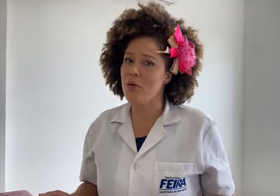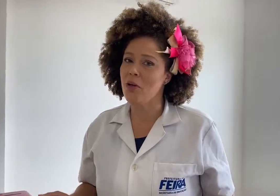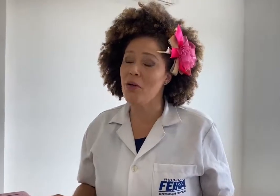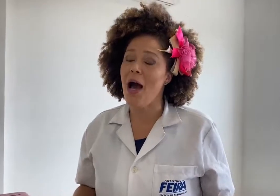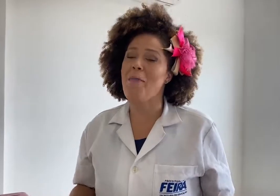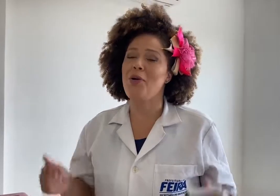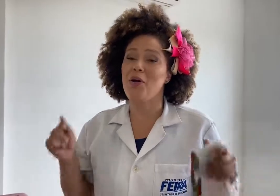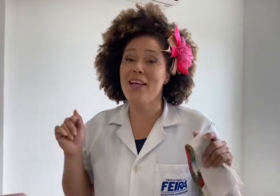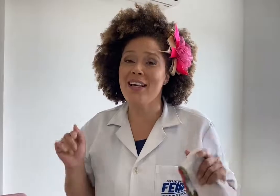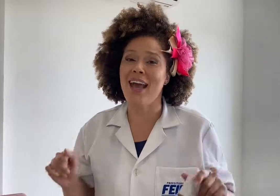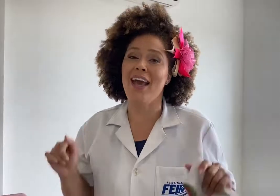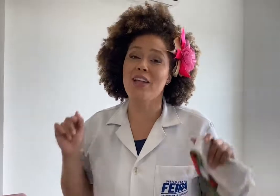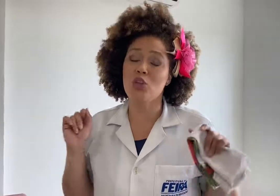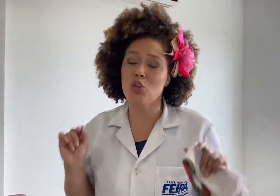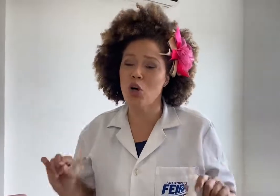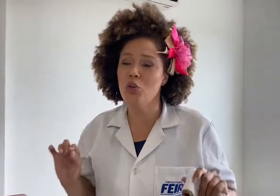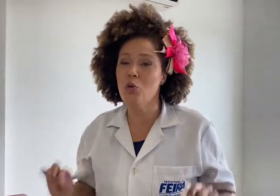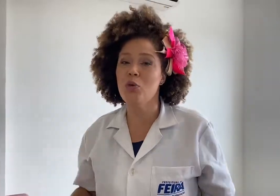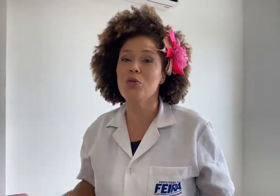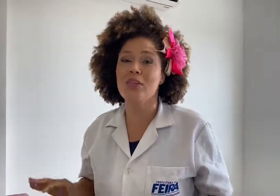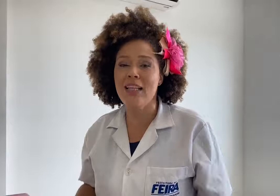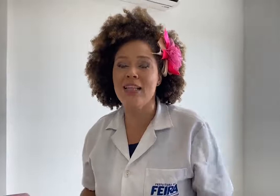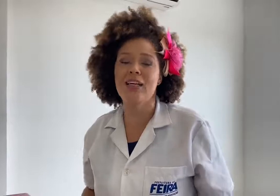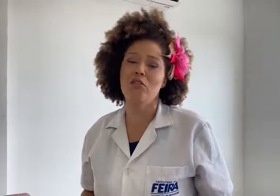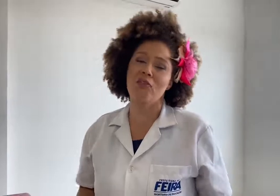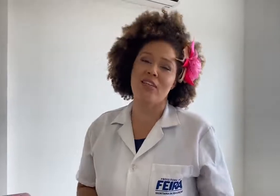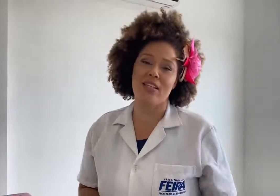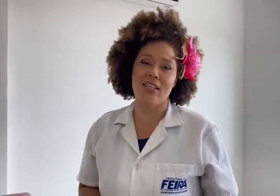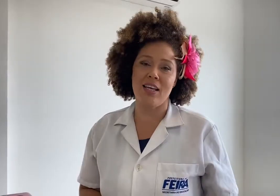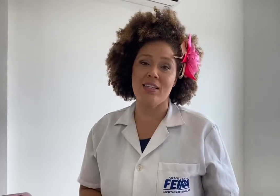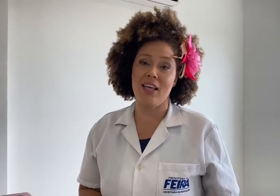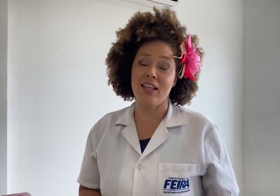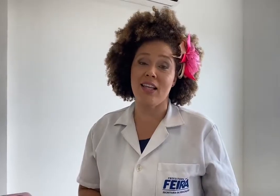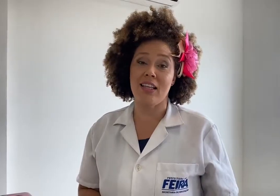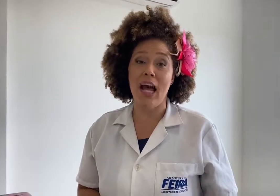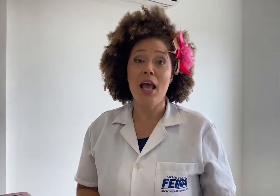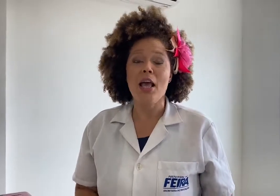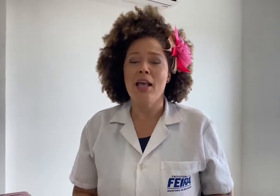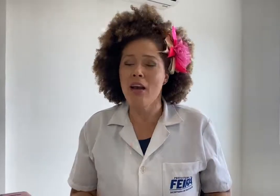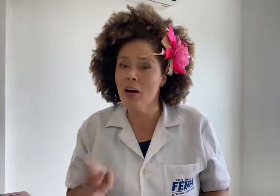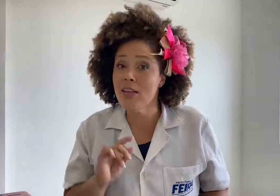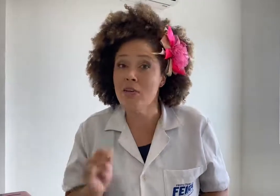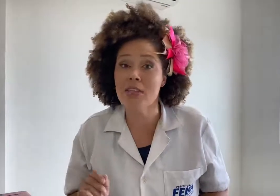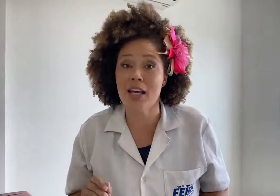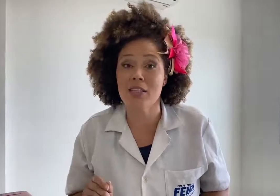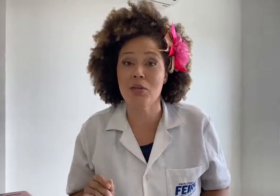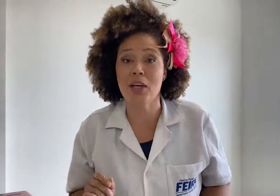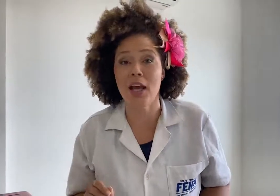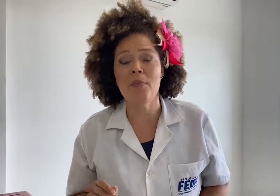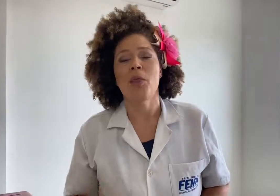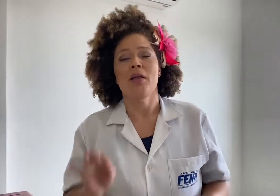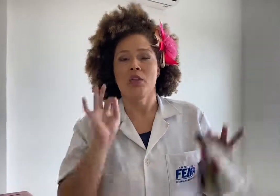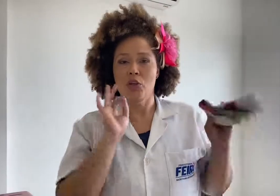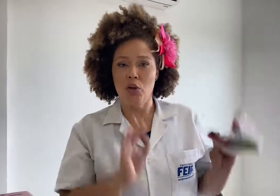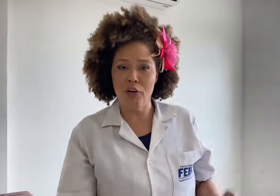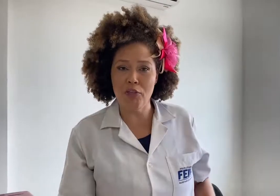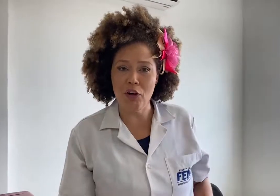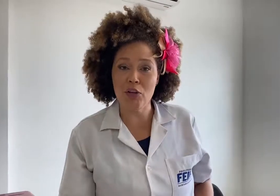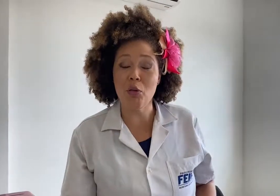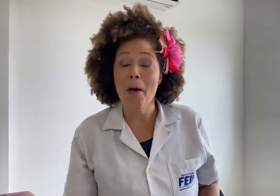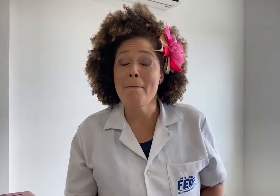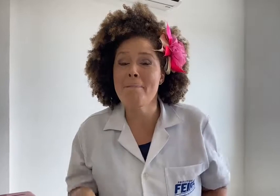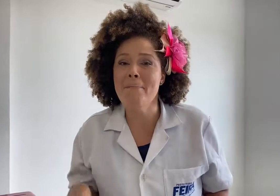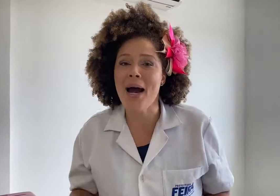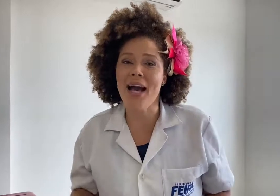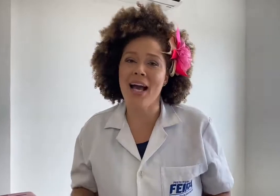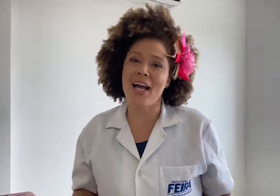fazer esse bolo? A Pro quer todo mundo tentando fazer essa receita, tá? E ó, não esqueça do quê? Tirou a